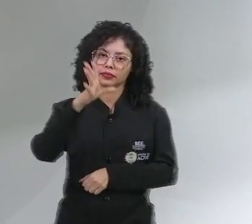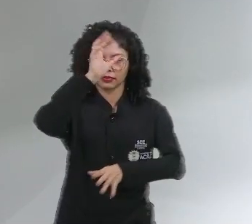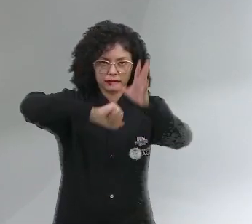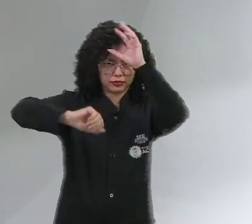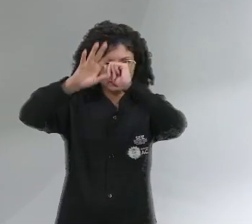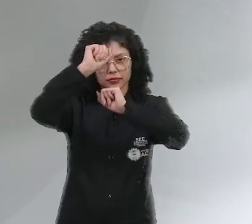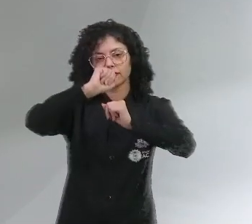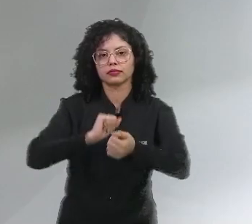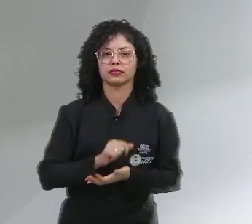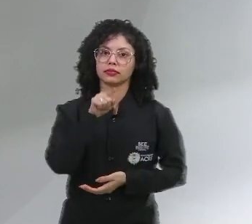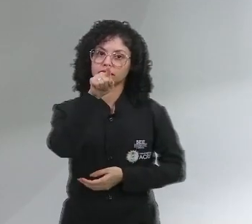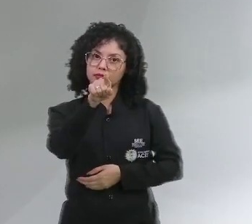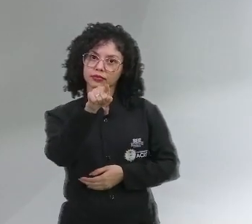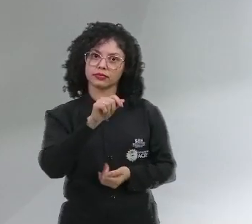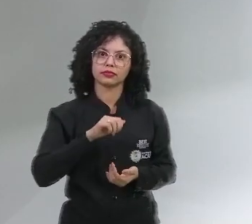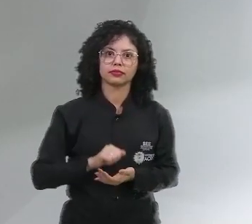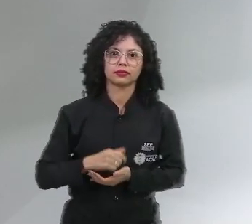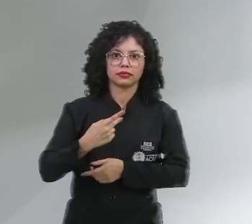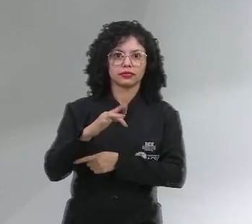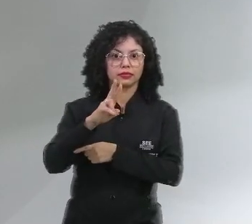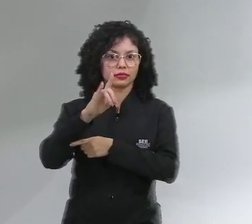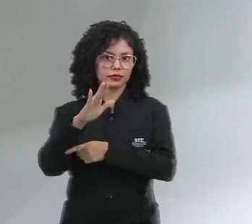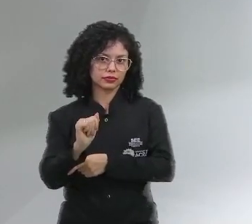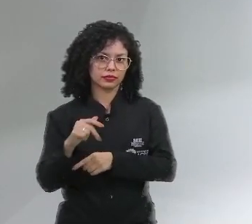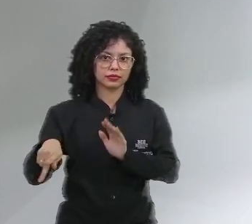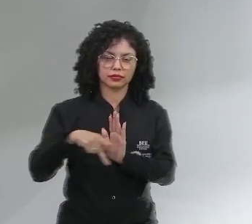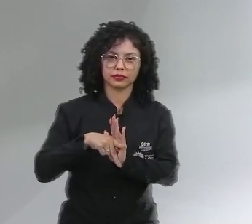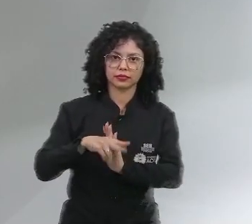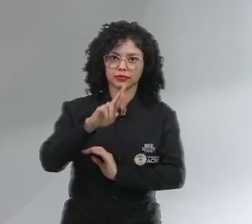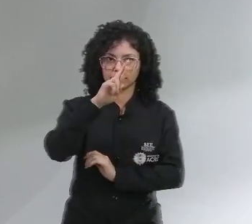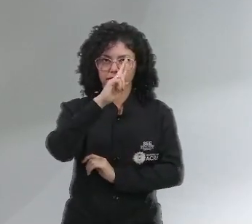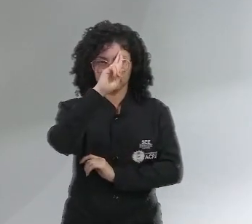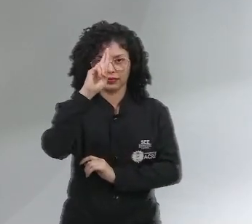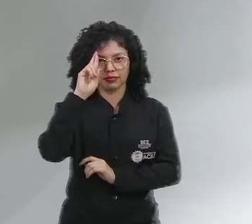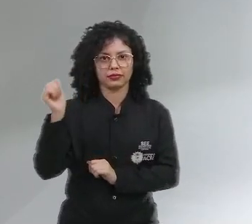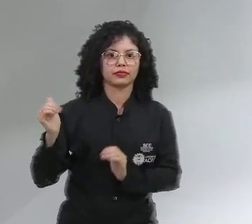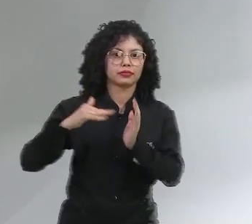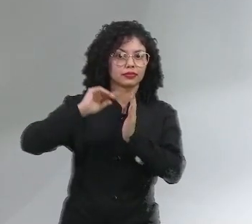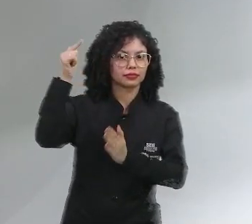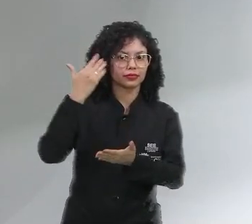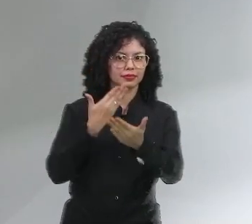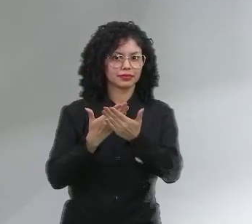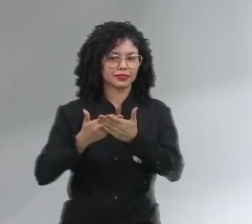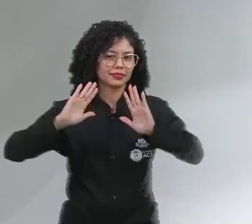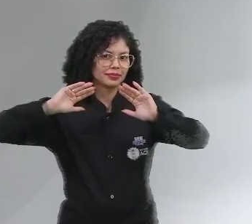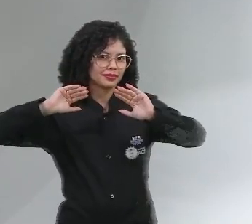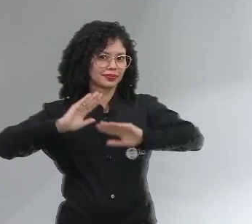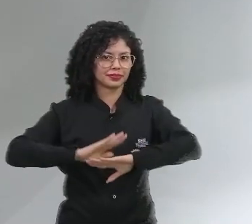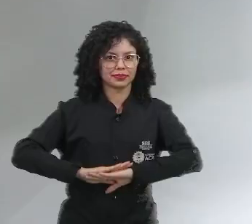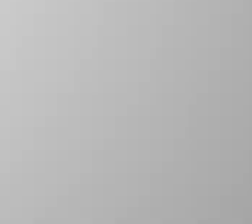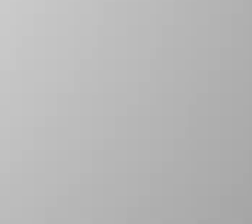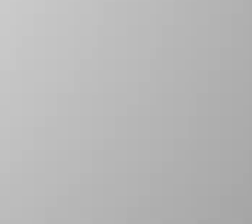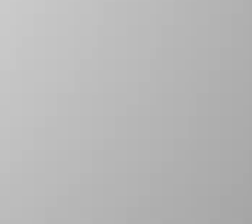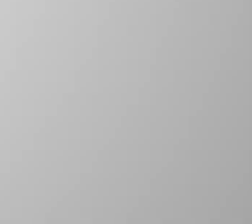mais aprendizado em que você é o protagonista da sua história. Nos vemos mais. Até lá. Enfim, só bora.